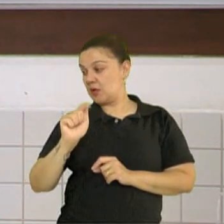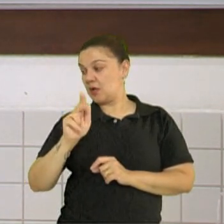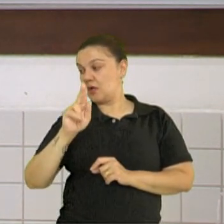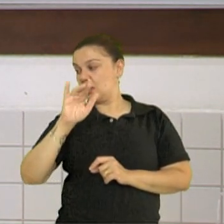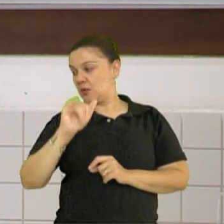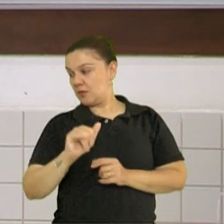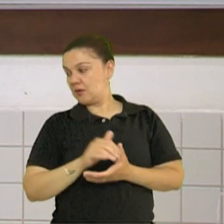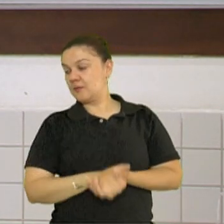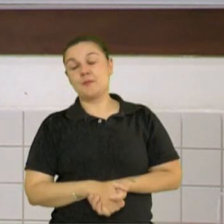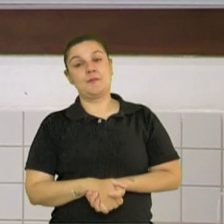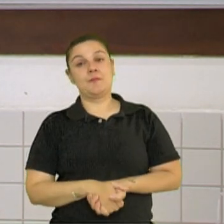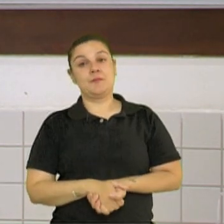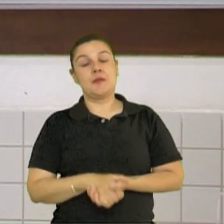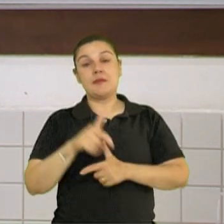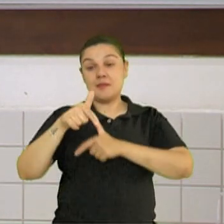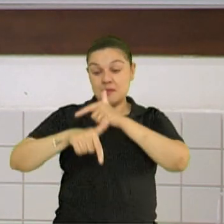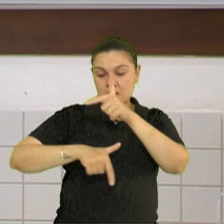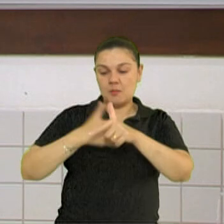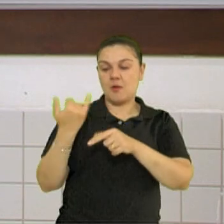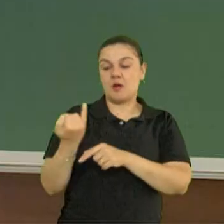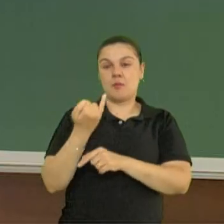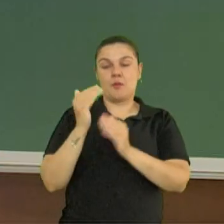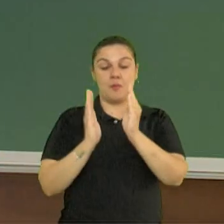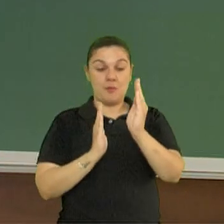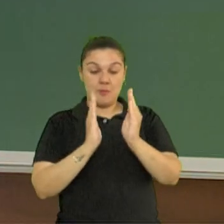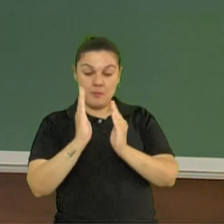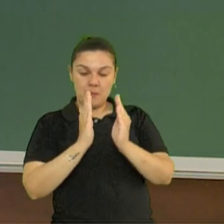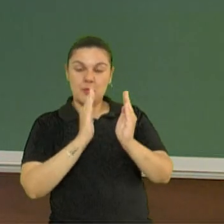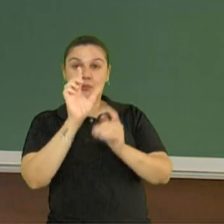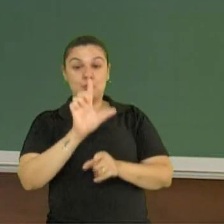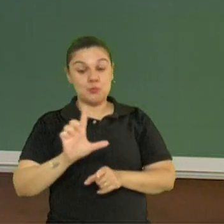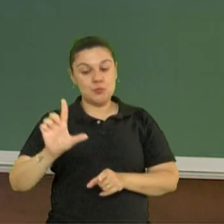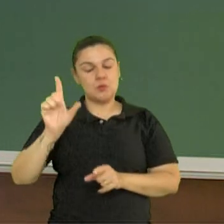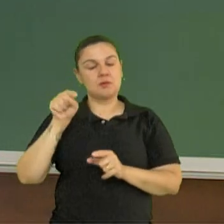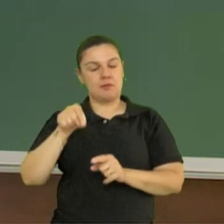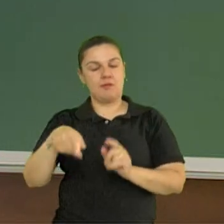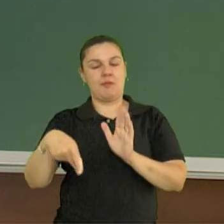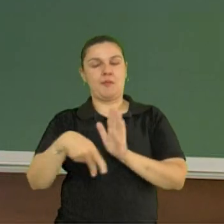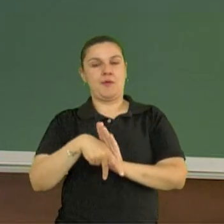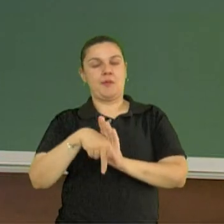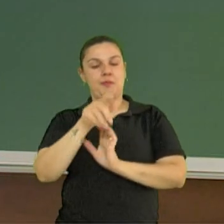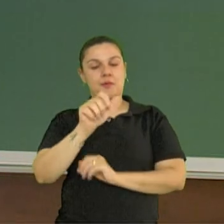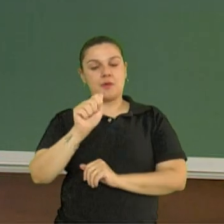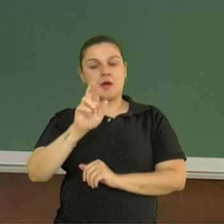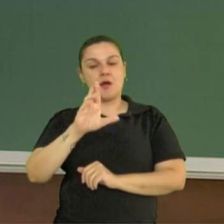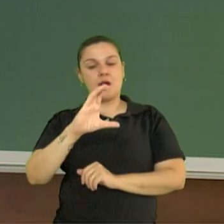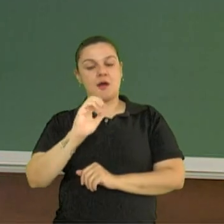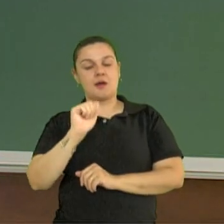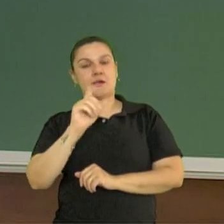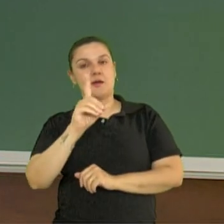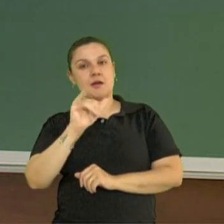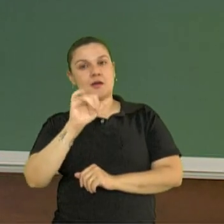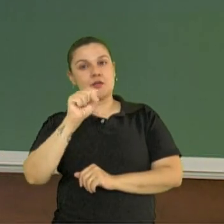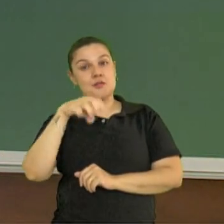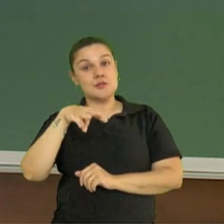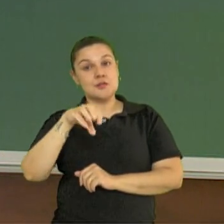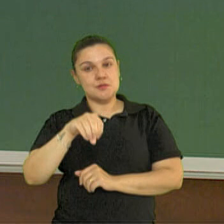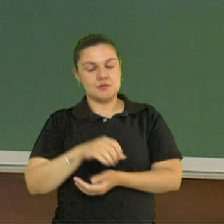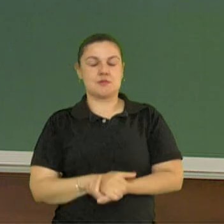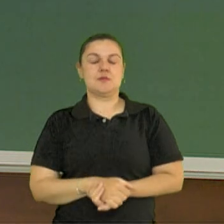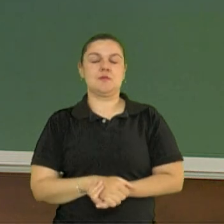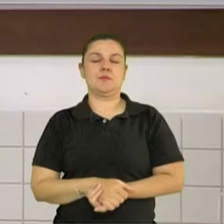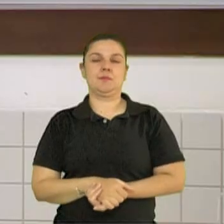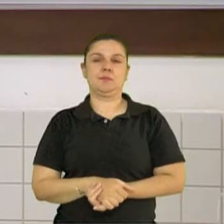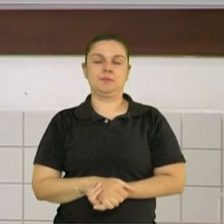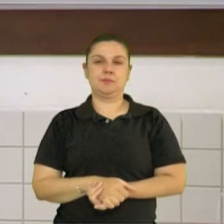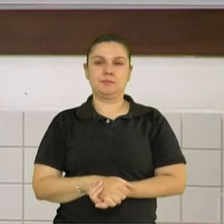obra importante para o período literário que nós chamamos de arcadismo. Nós estamos vendo o